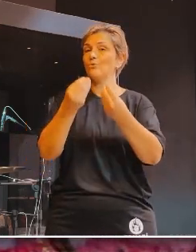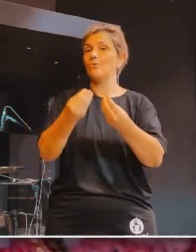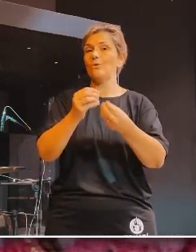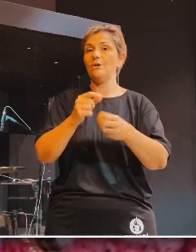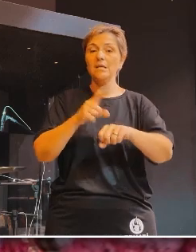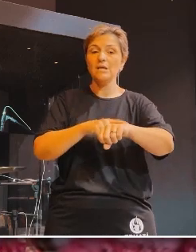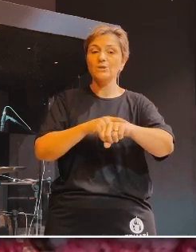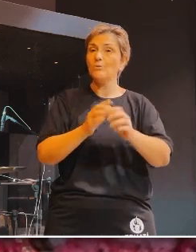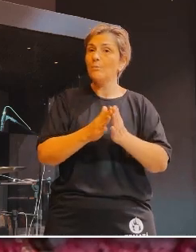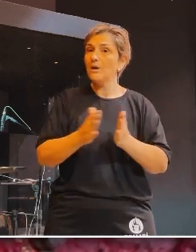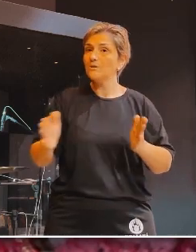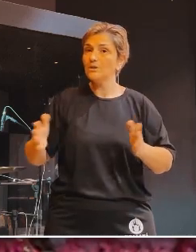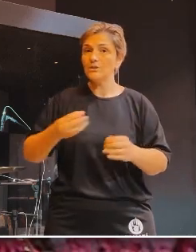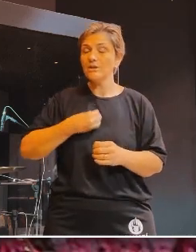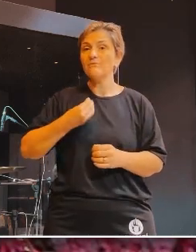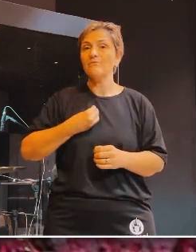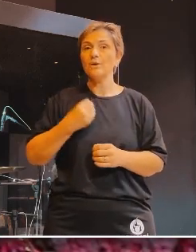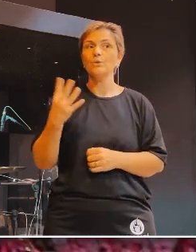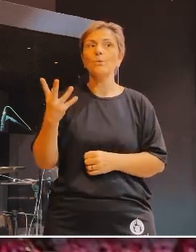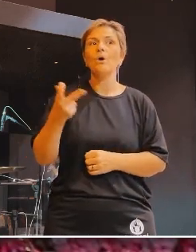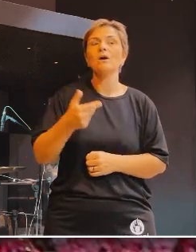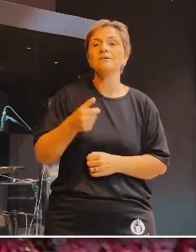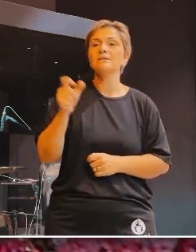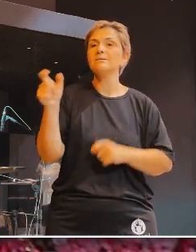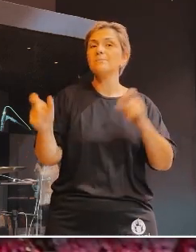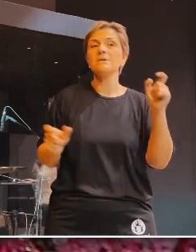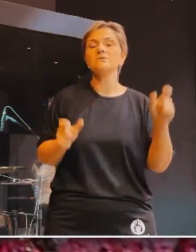isso. Quantas pessoas,